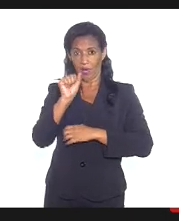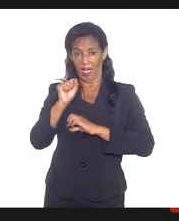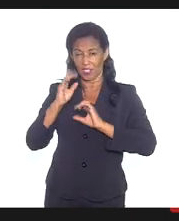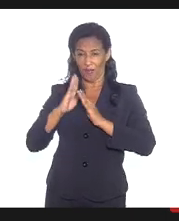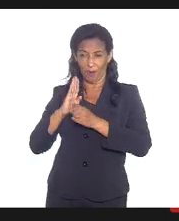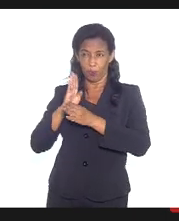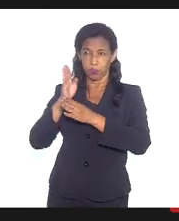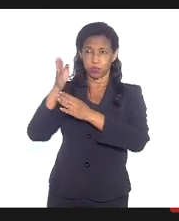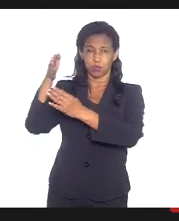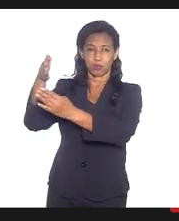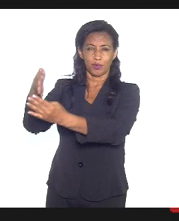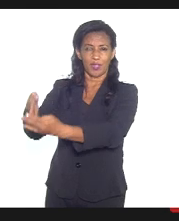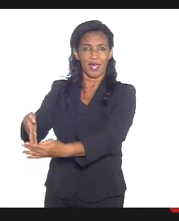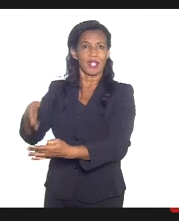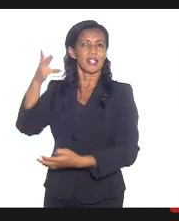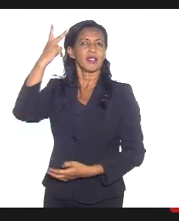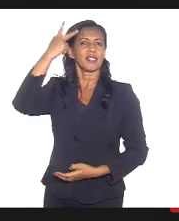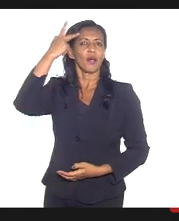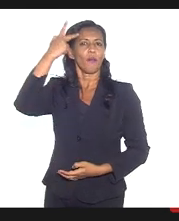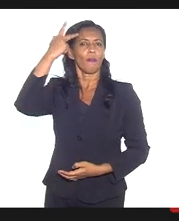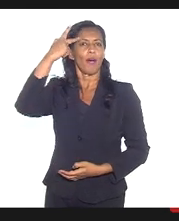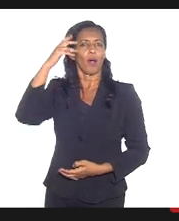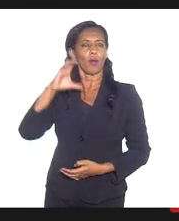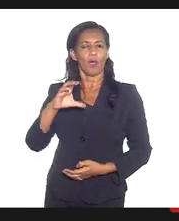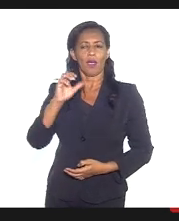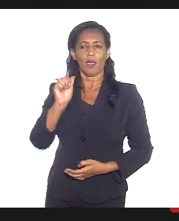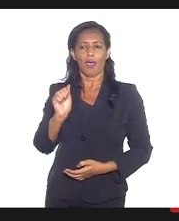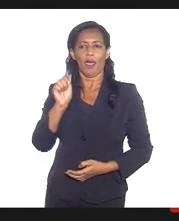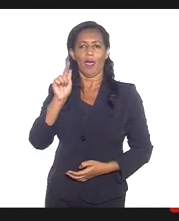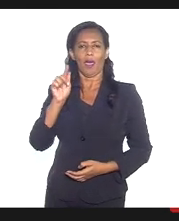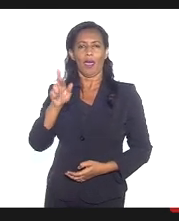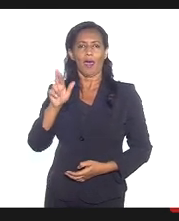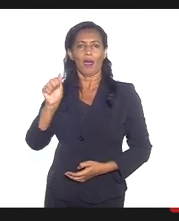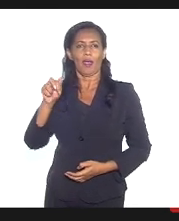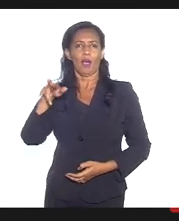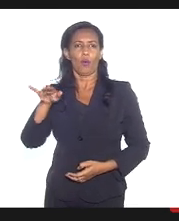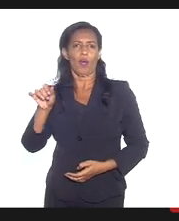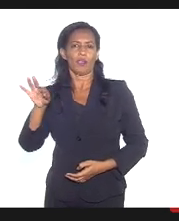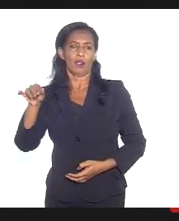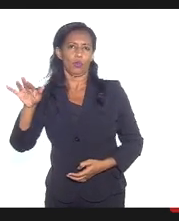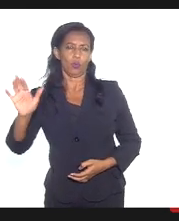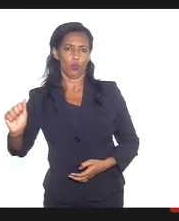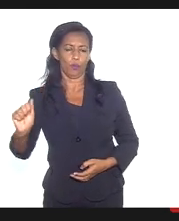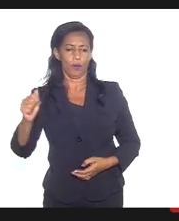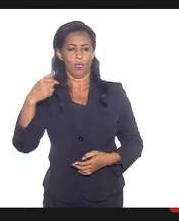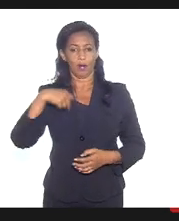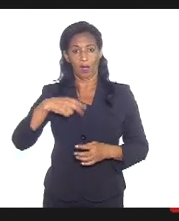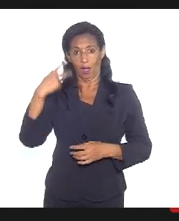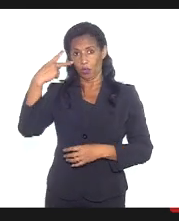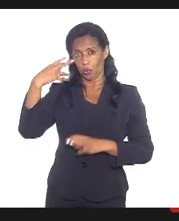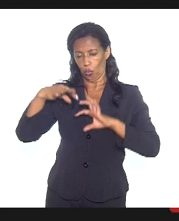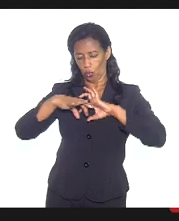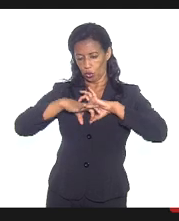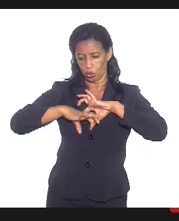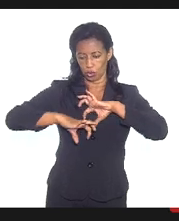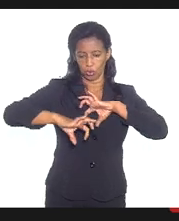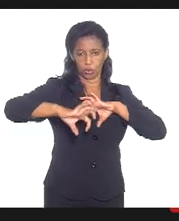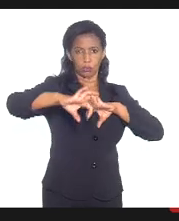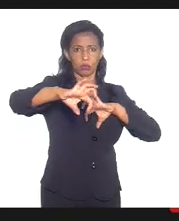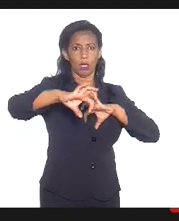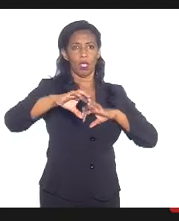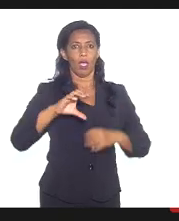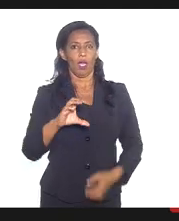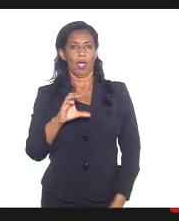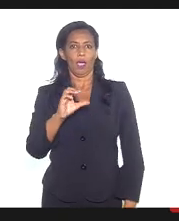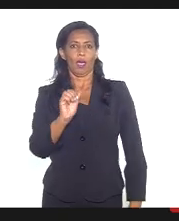São Paulo, até Caraguatatuba. E a Rota 2 até o aqui, Cabiúnas, né? Que